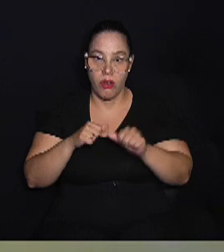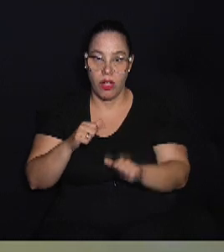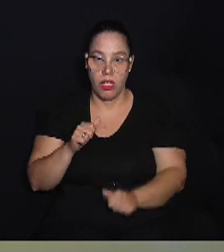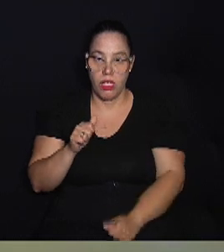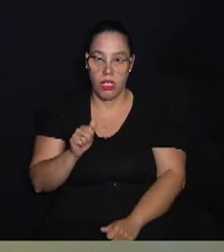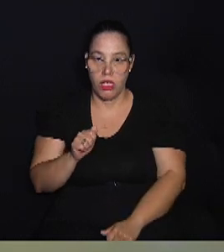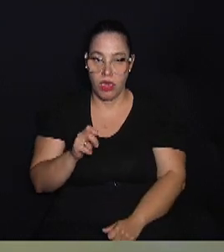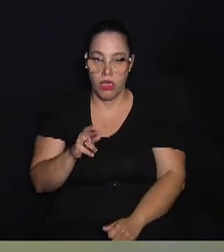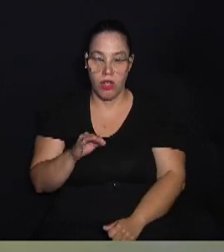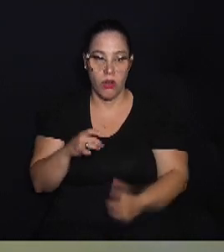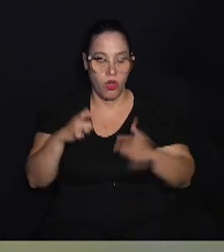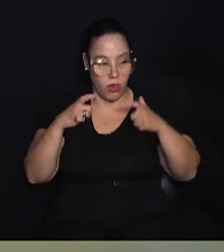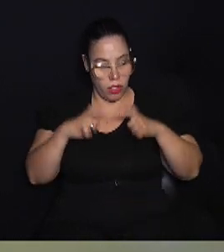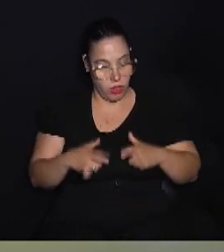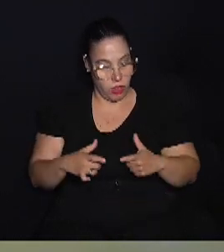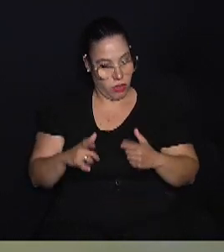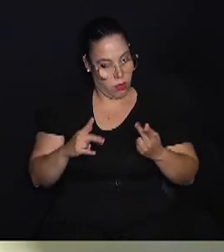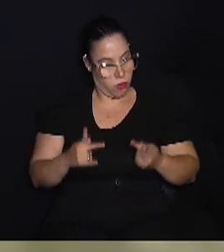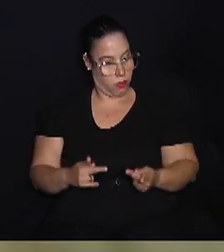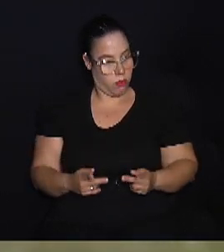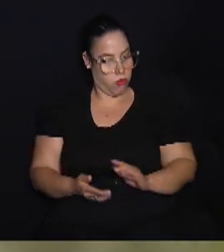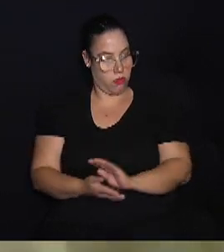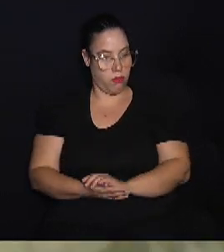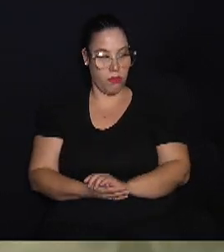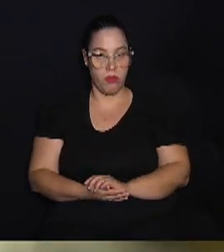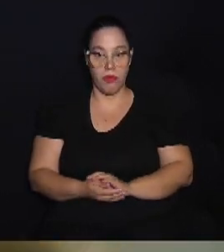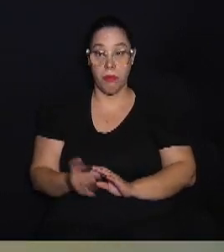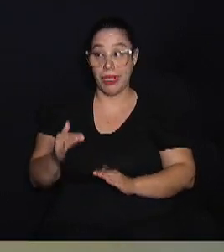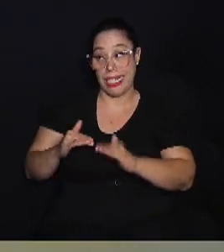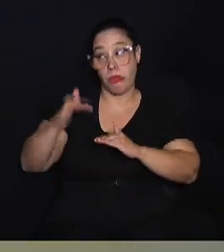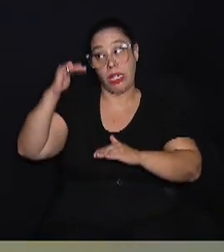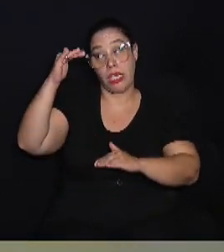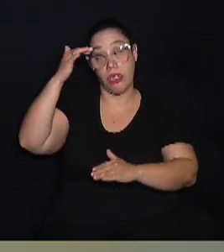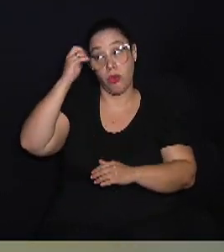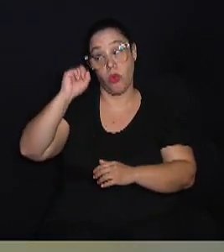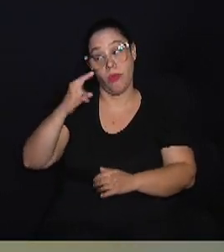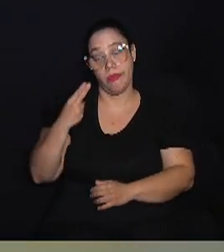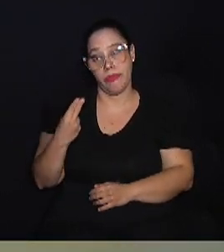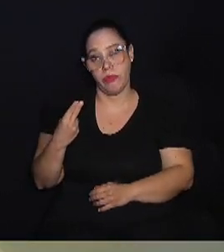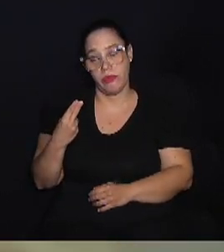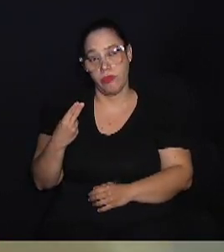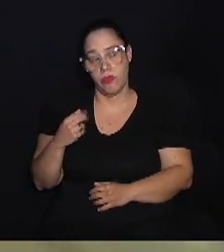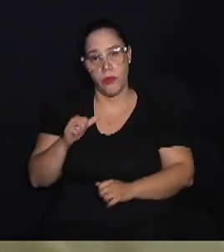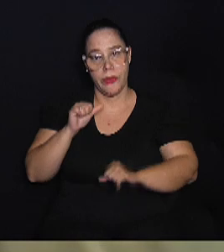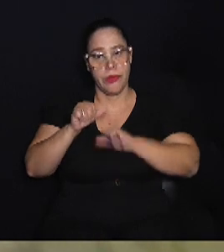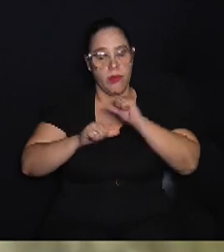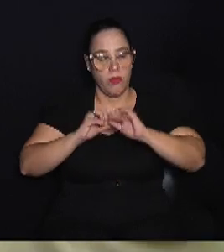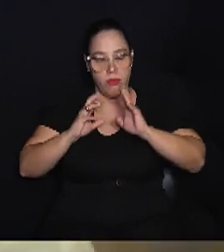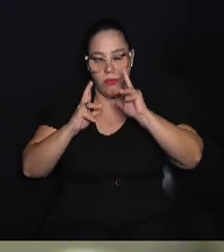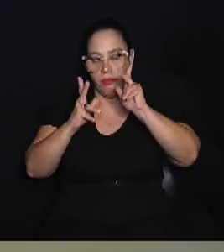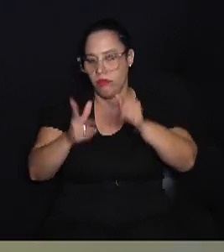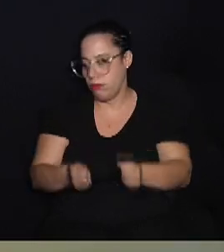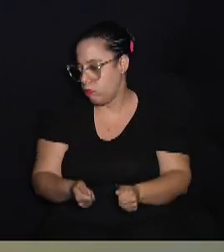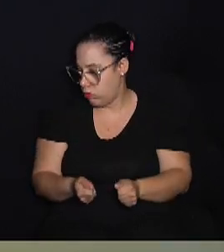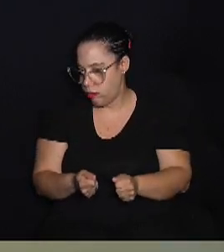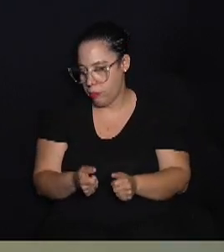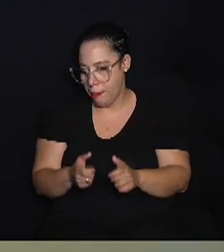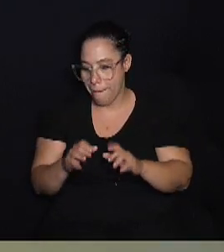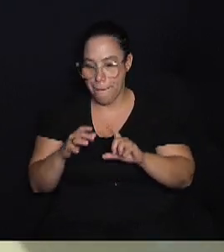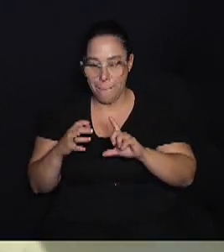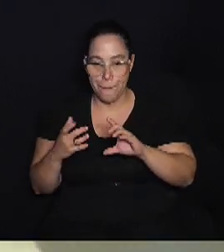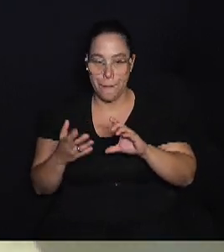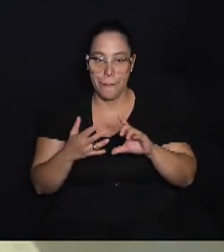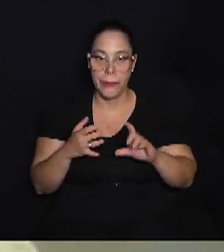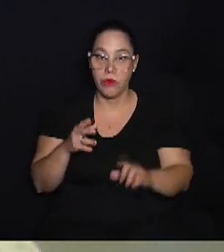acentua traços da personalidade da pessoa, mas aos extremos, ou você muda completamente de característica. Eu dou um